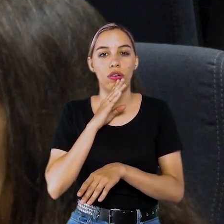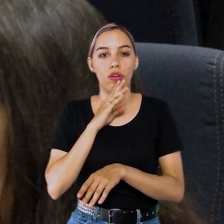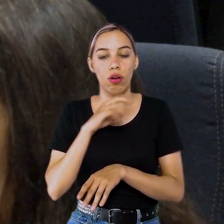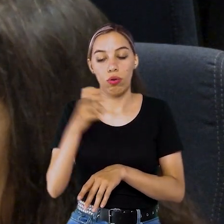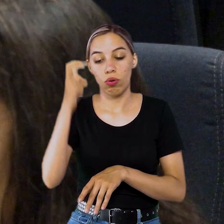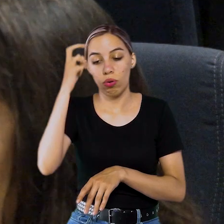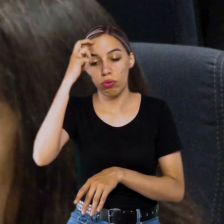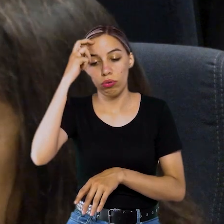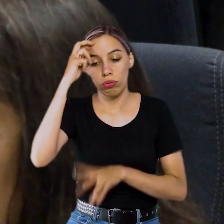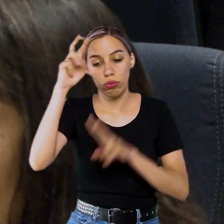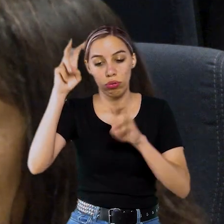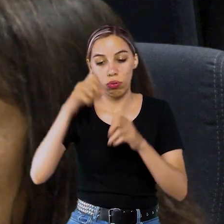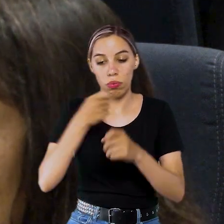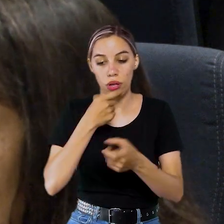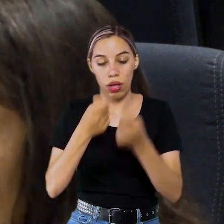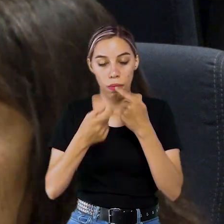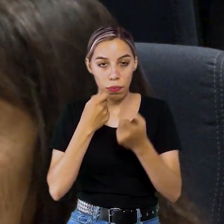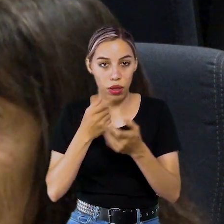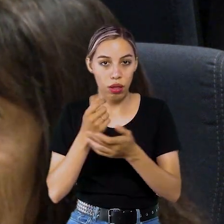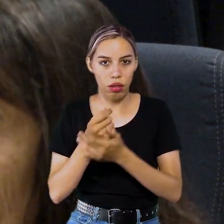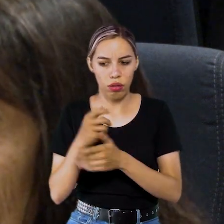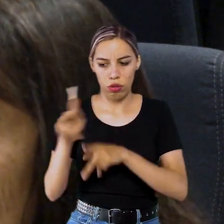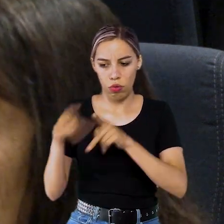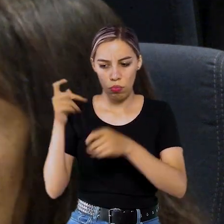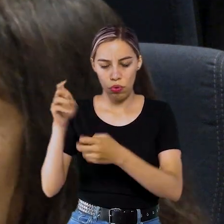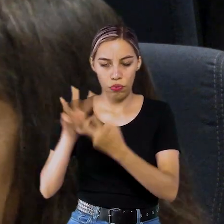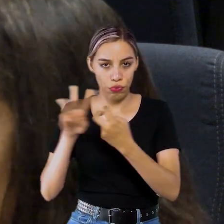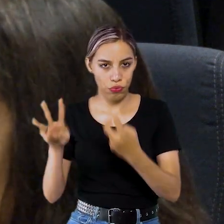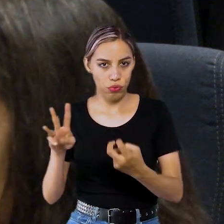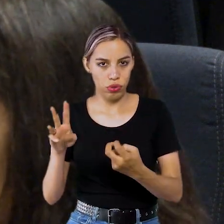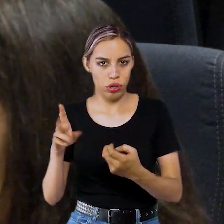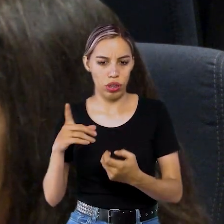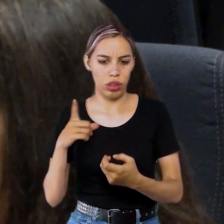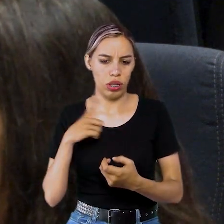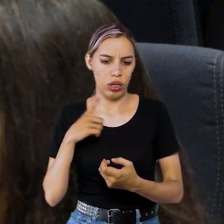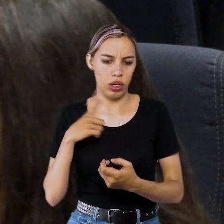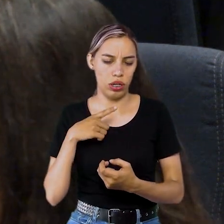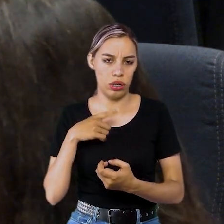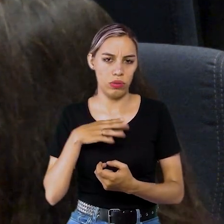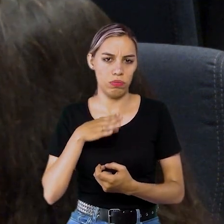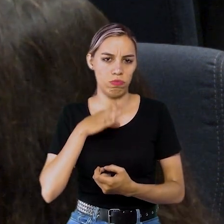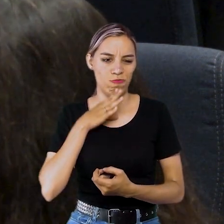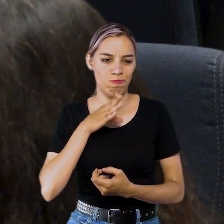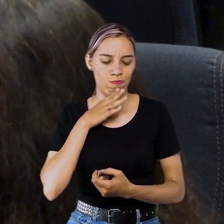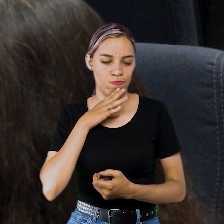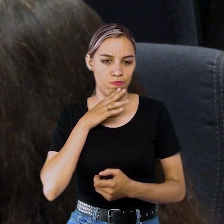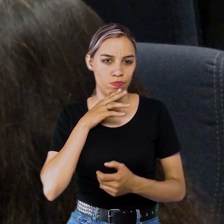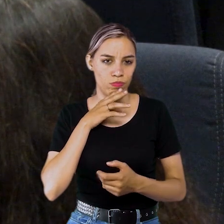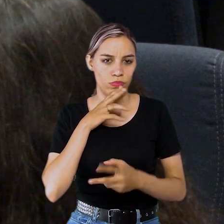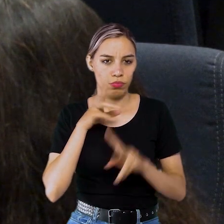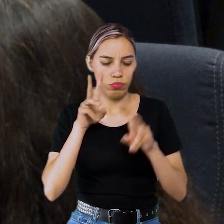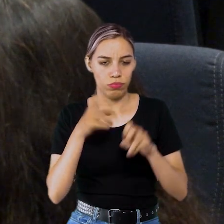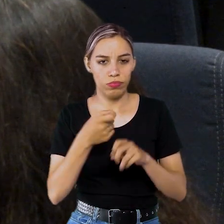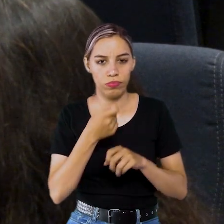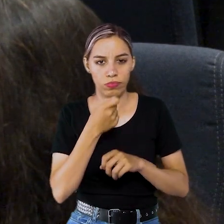povos ancestrais, dos povos indígenas. Então, há uma busca hoje por um maior acesso